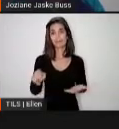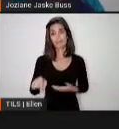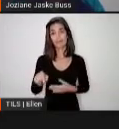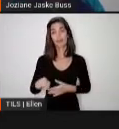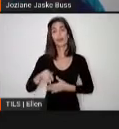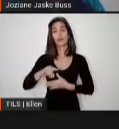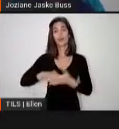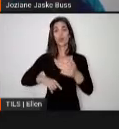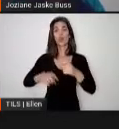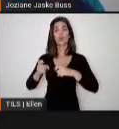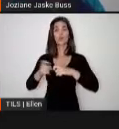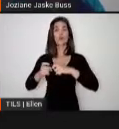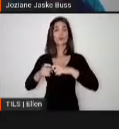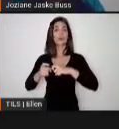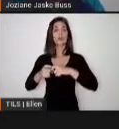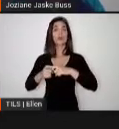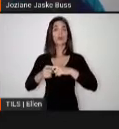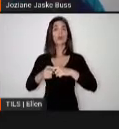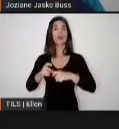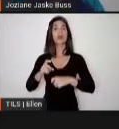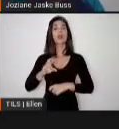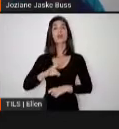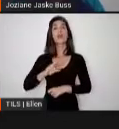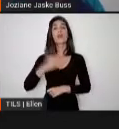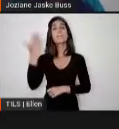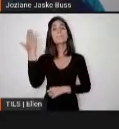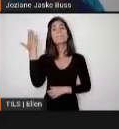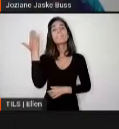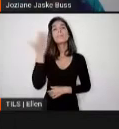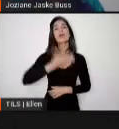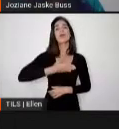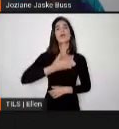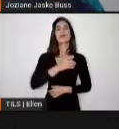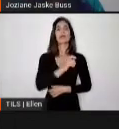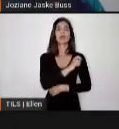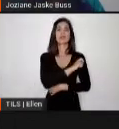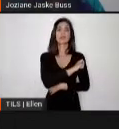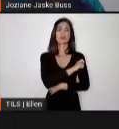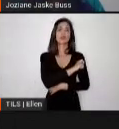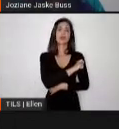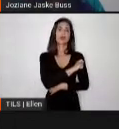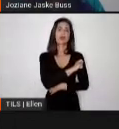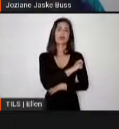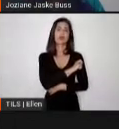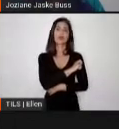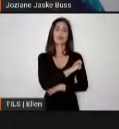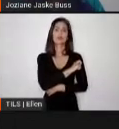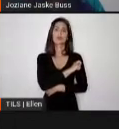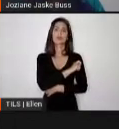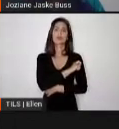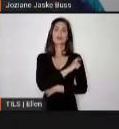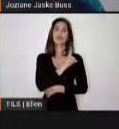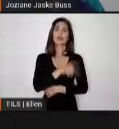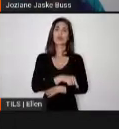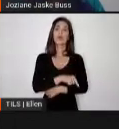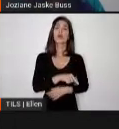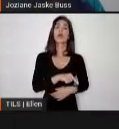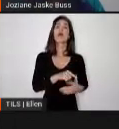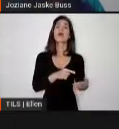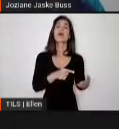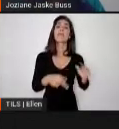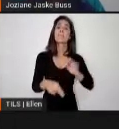ser utilizado como comprovação de que o aluno ele faz parte de um público-alvo da educação